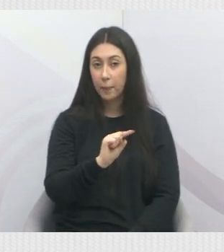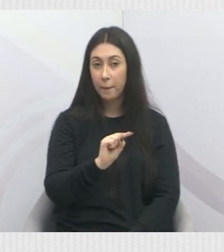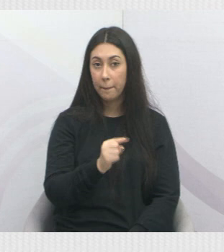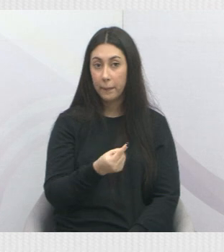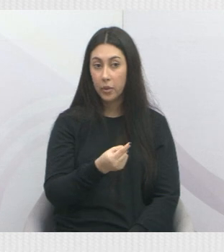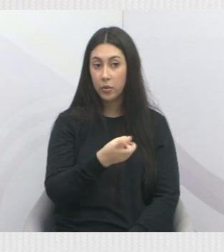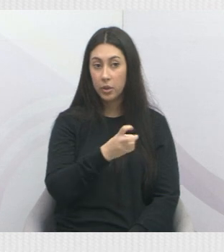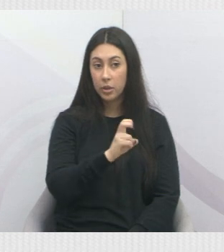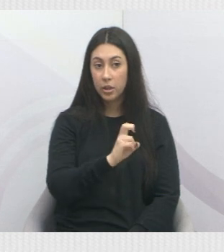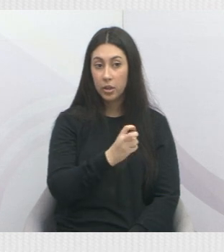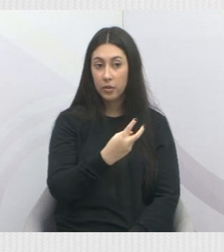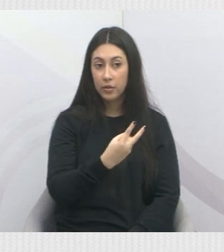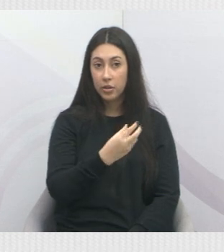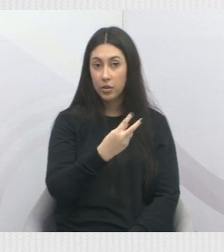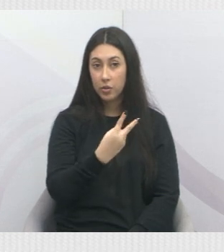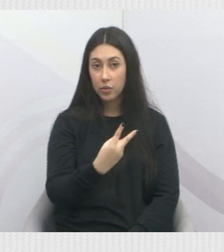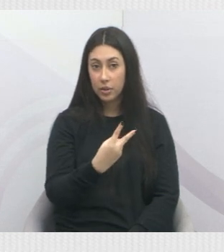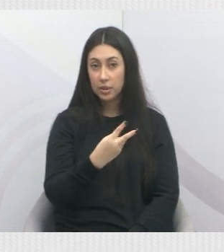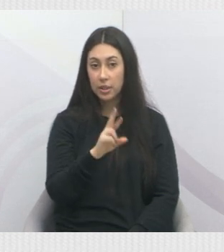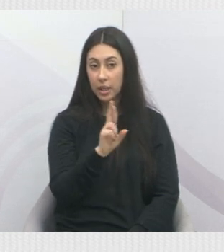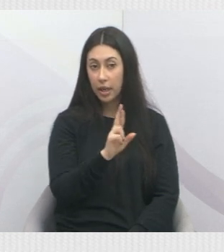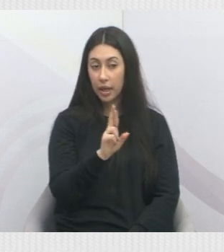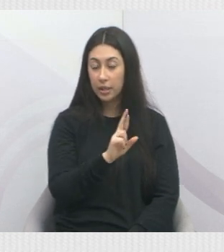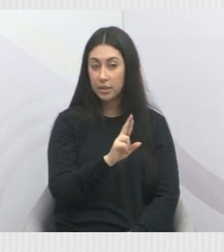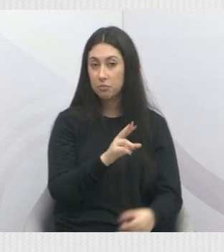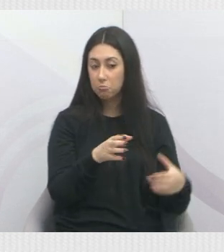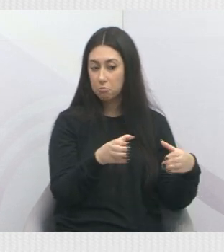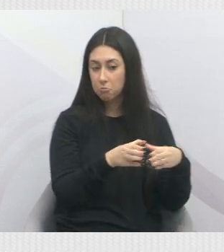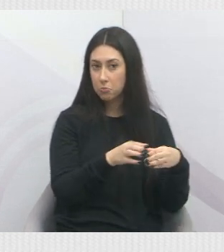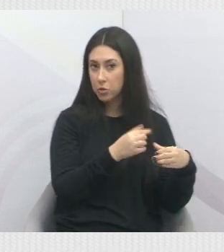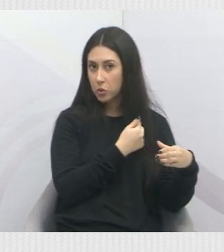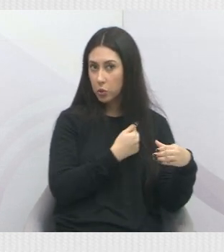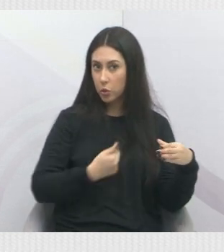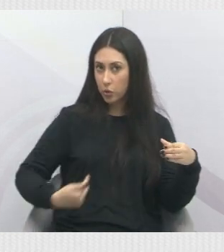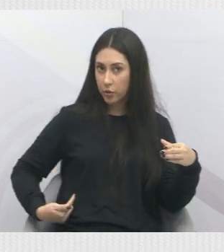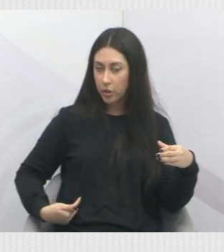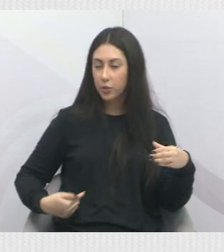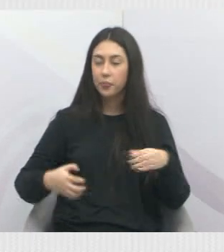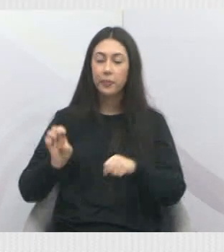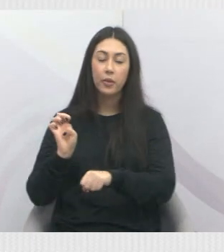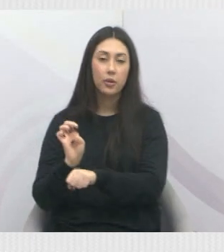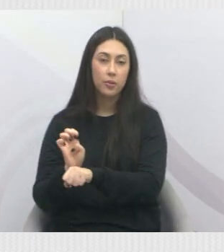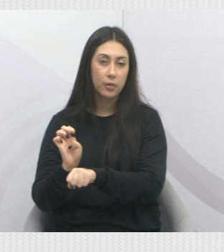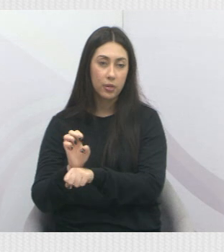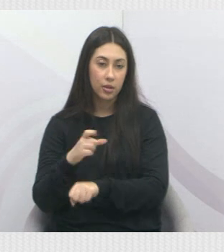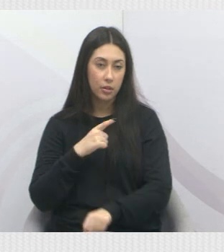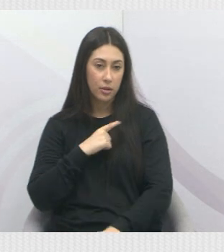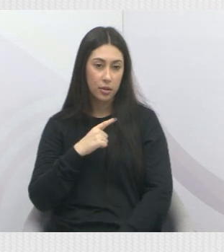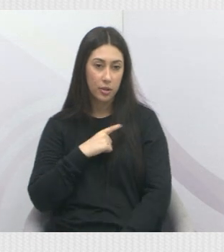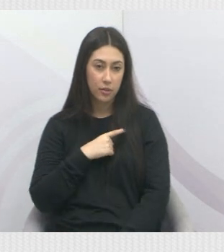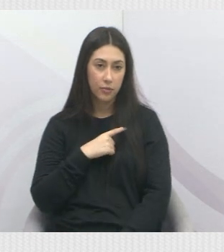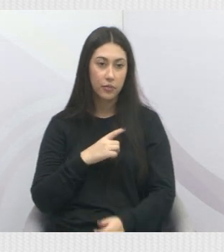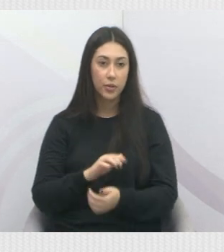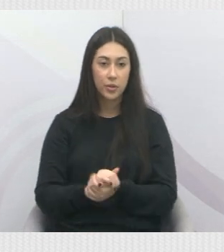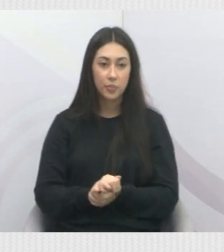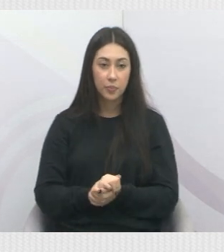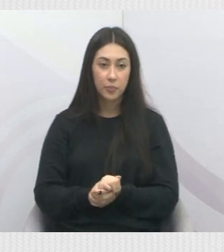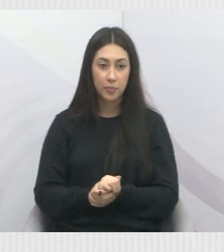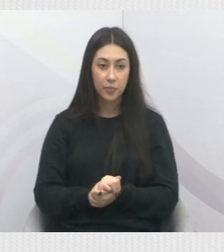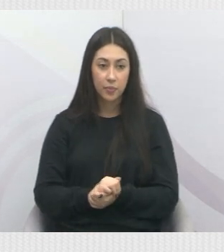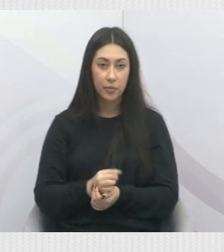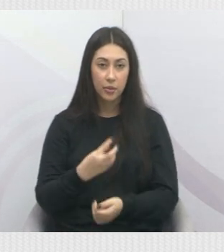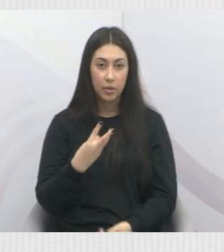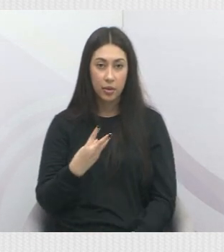23.599.272. Isso do governo federal. Do Estado a gente teve